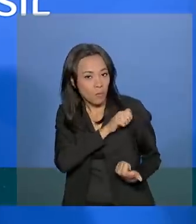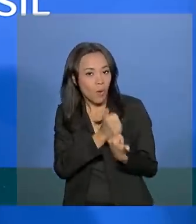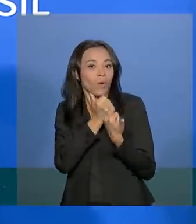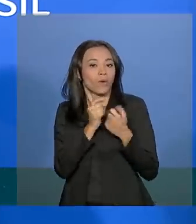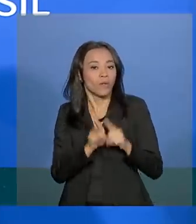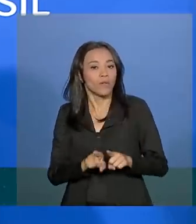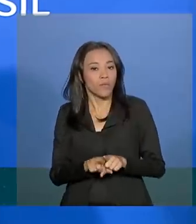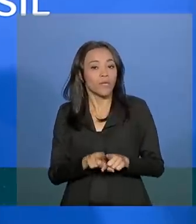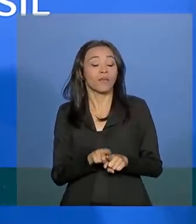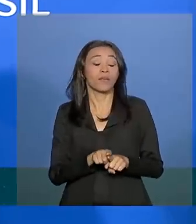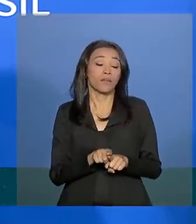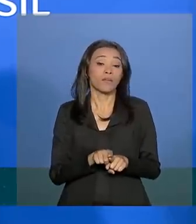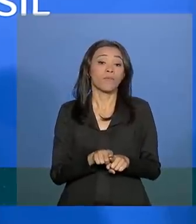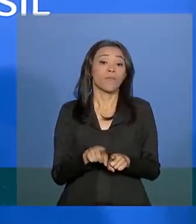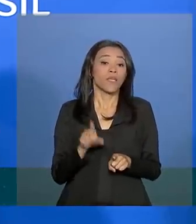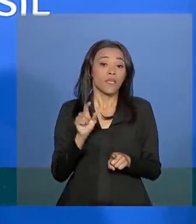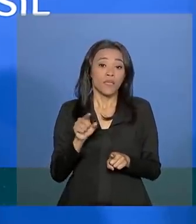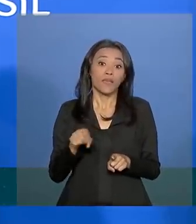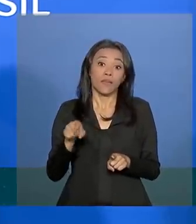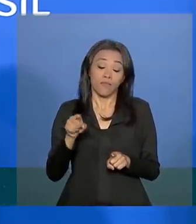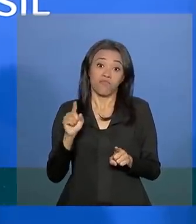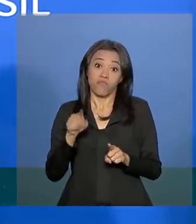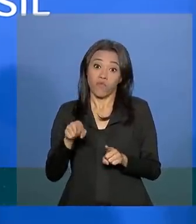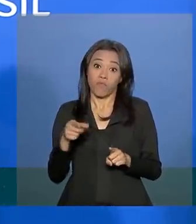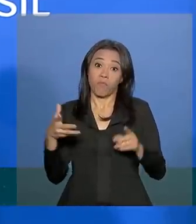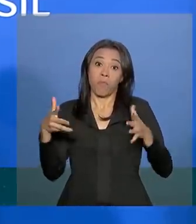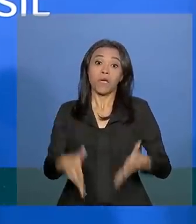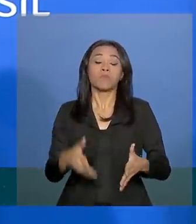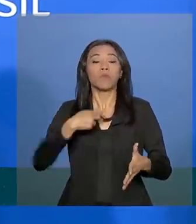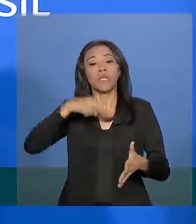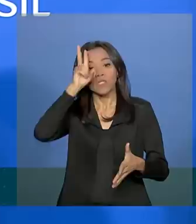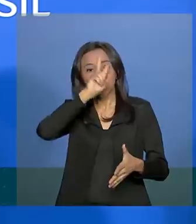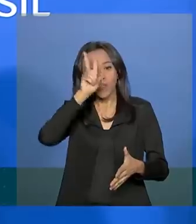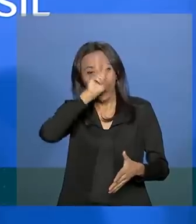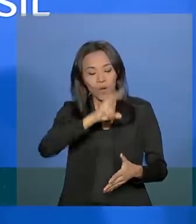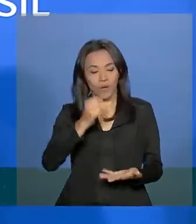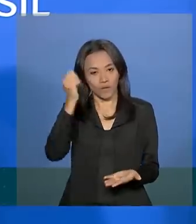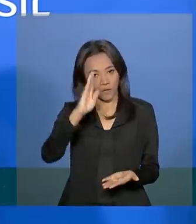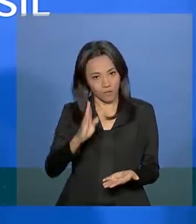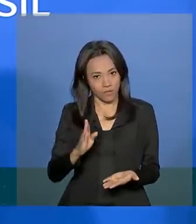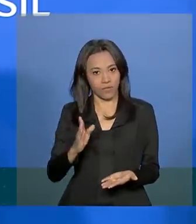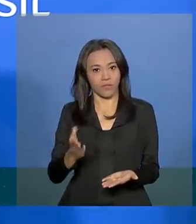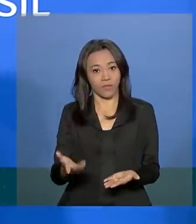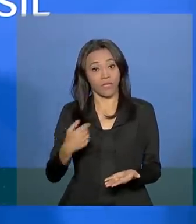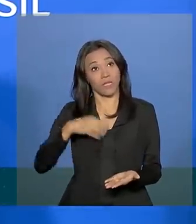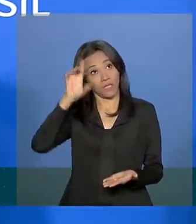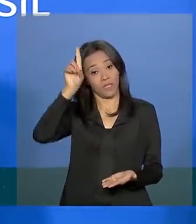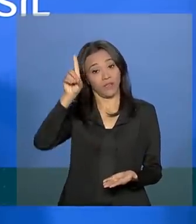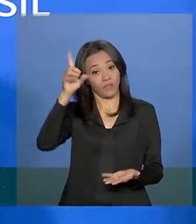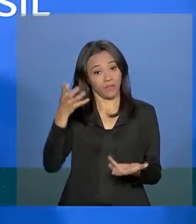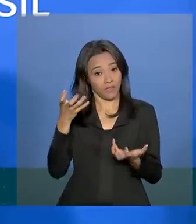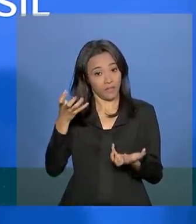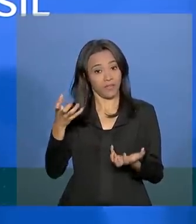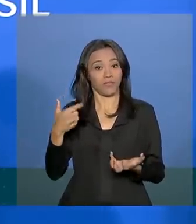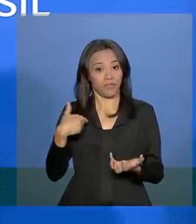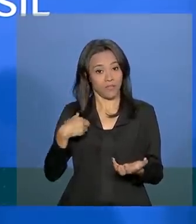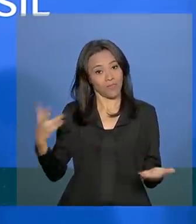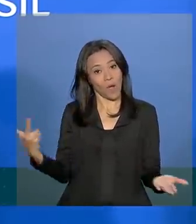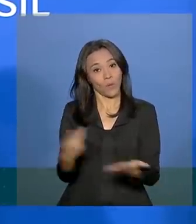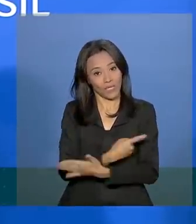momento que passou a fazer parte da história do brasil e quis o destino que deus que chegasse a essa situação